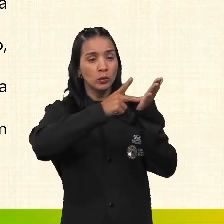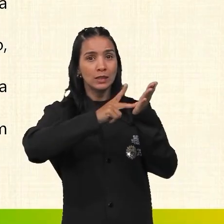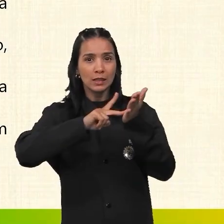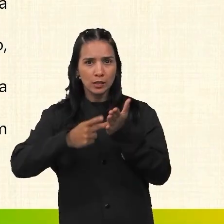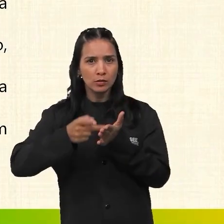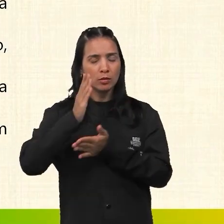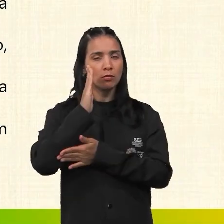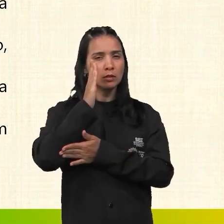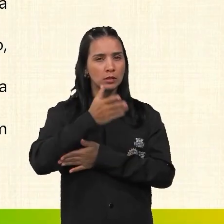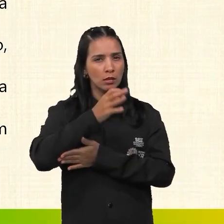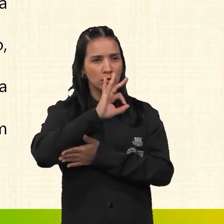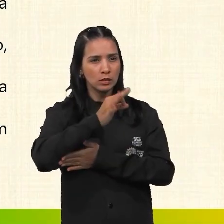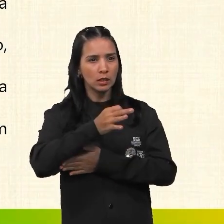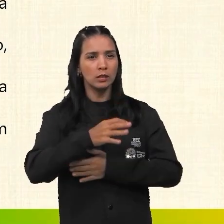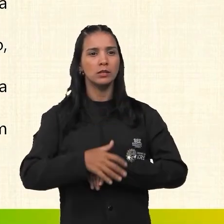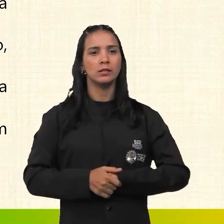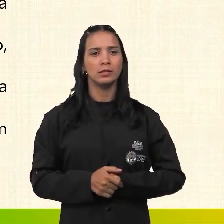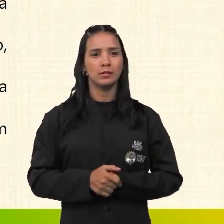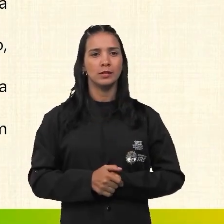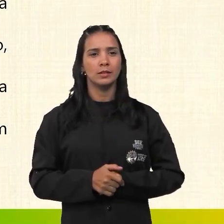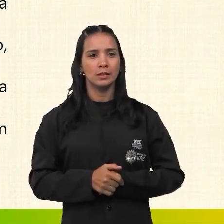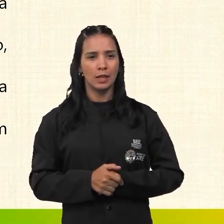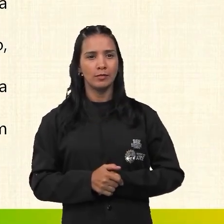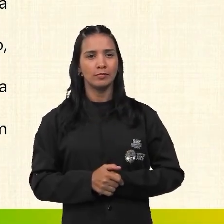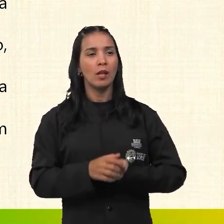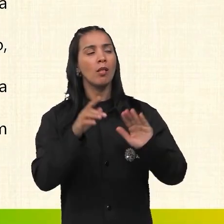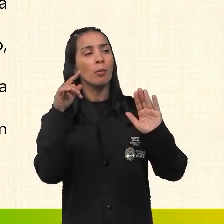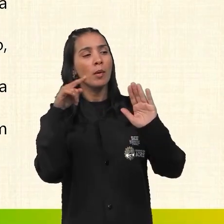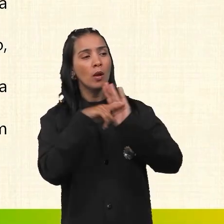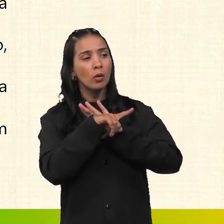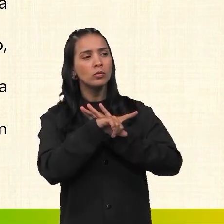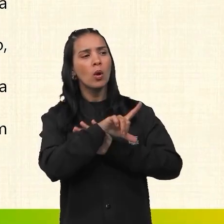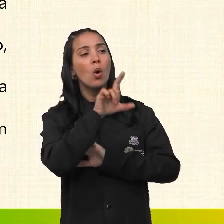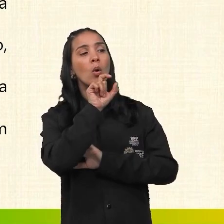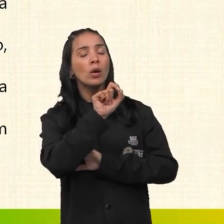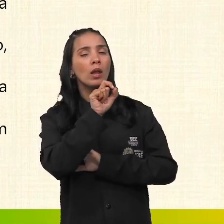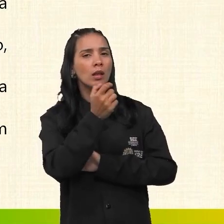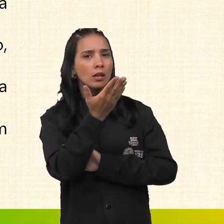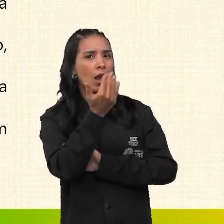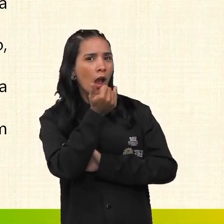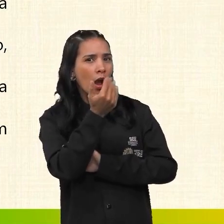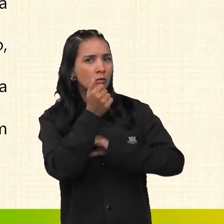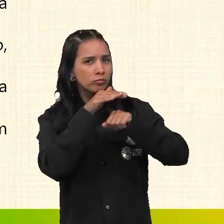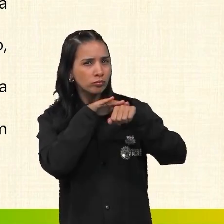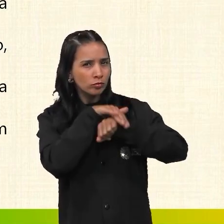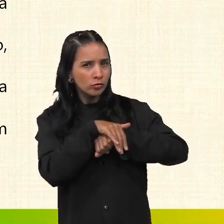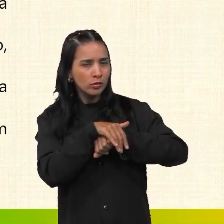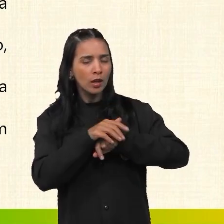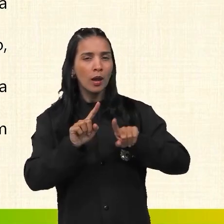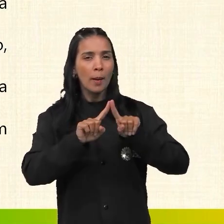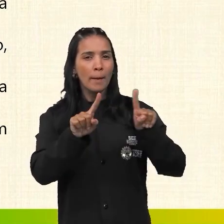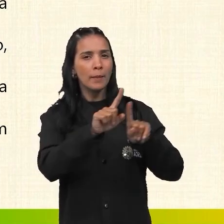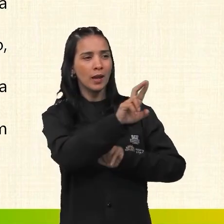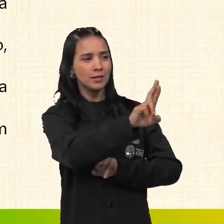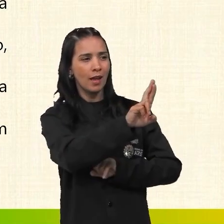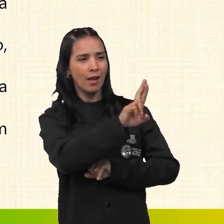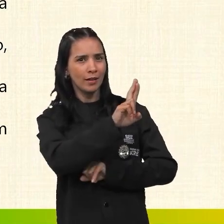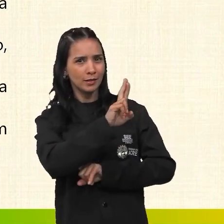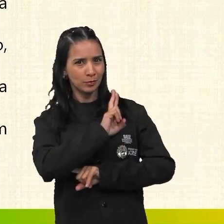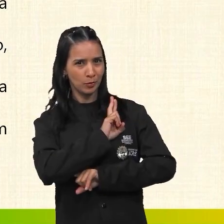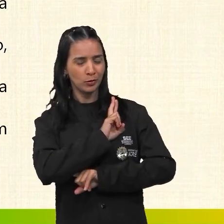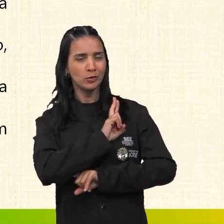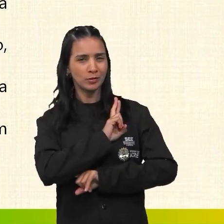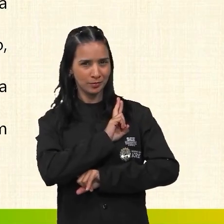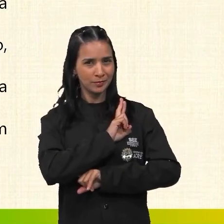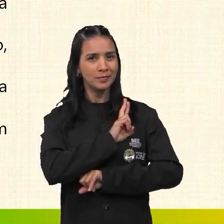mãe, "What's for dinner?" O que tem para jantar? A partir da resposta da mãe e a reação de Calvin no